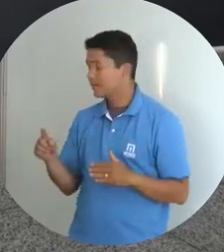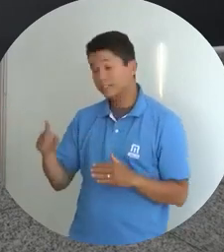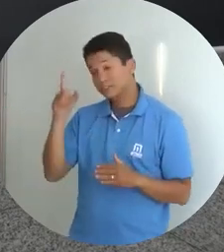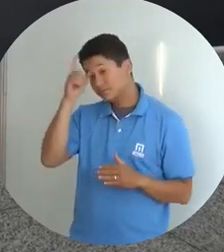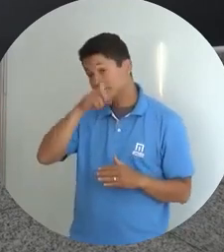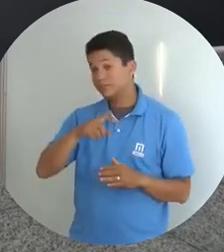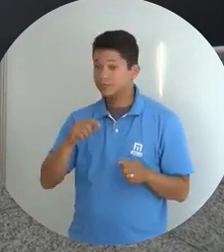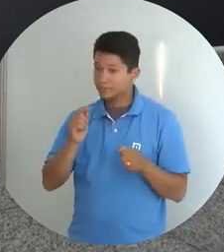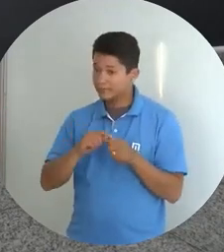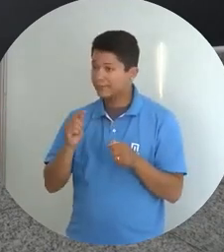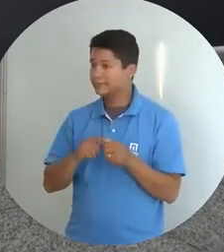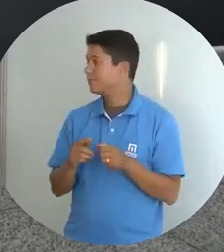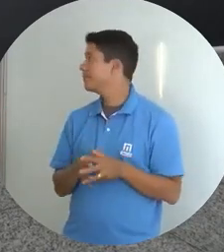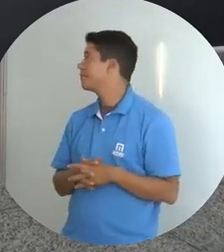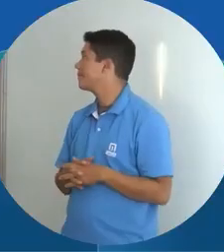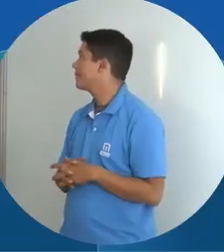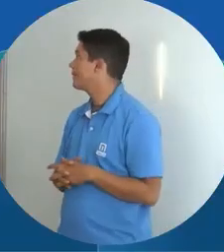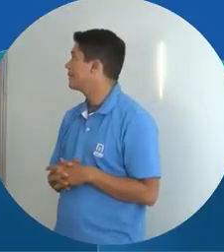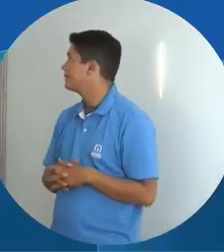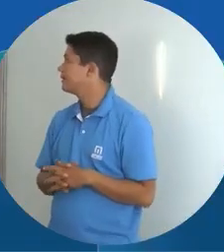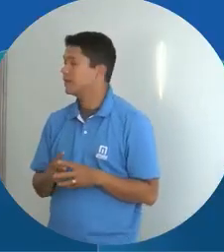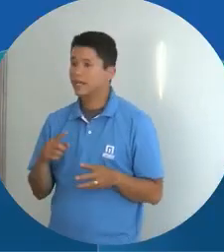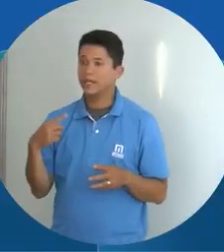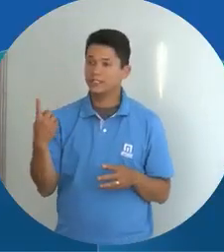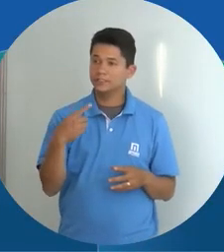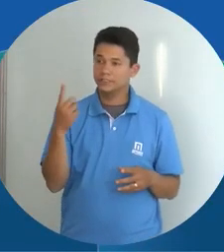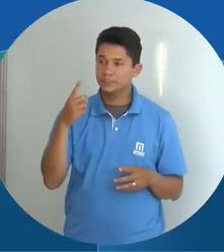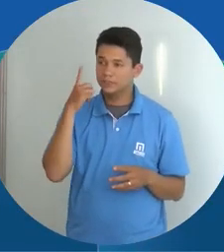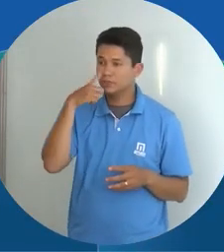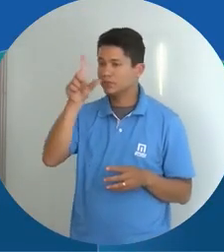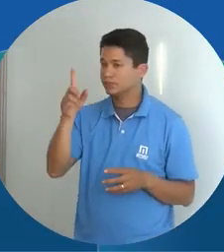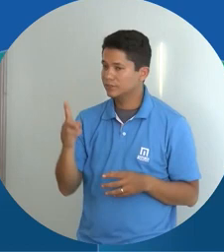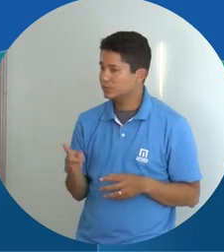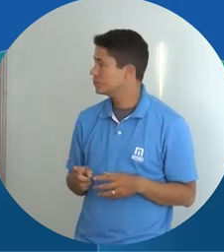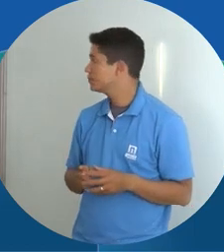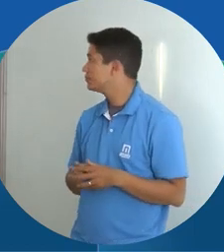restrito. Então, a gente conseguiu